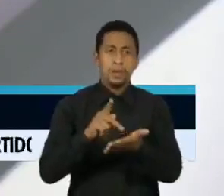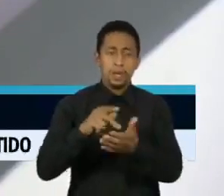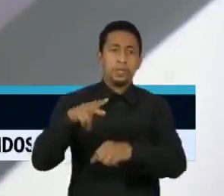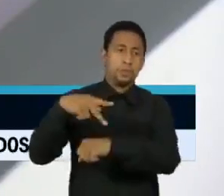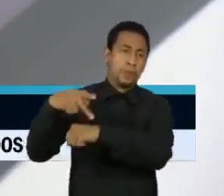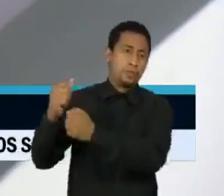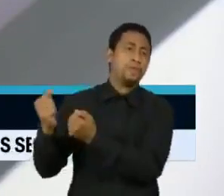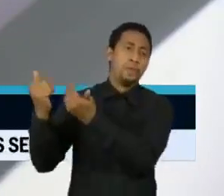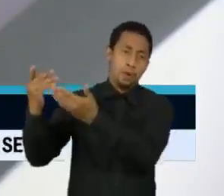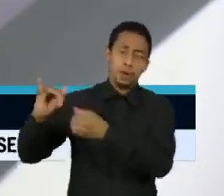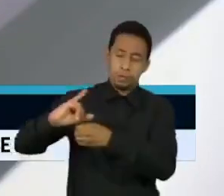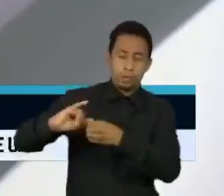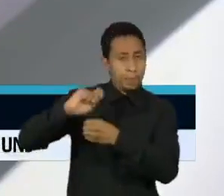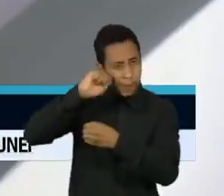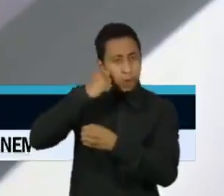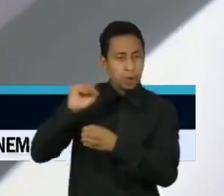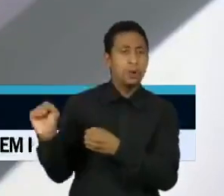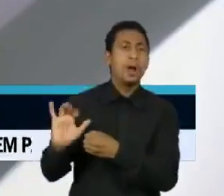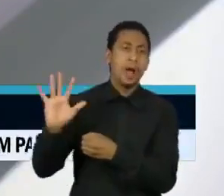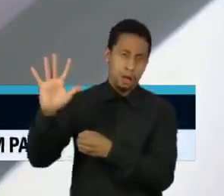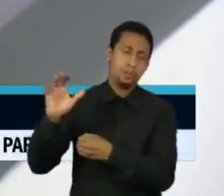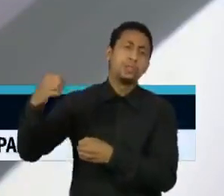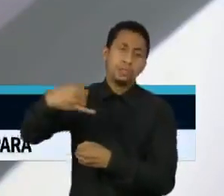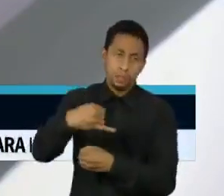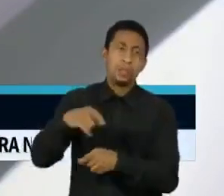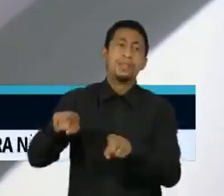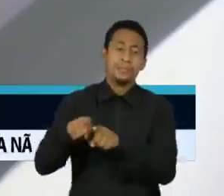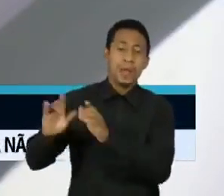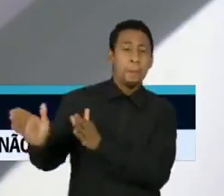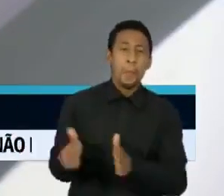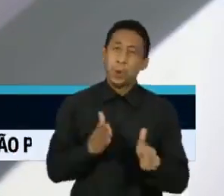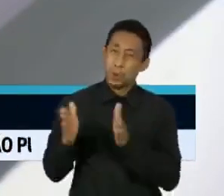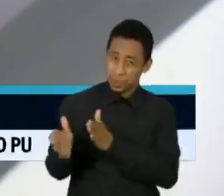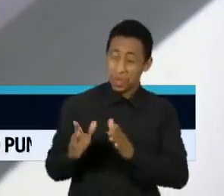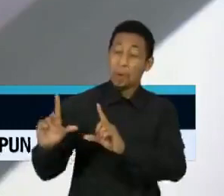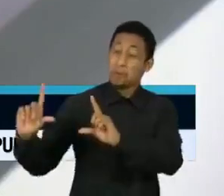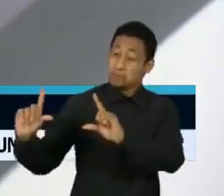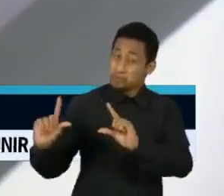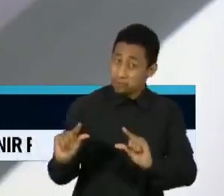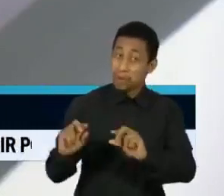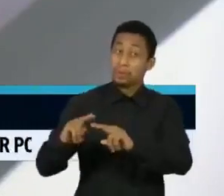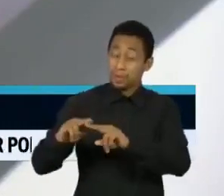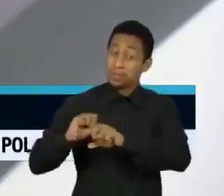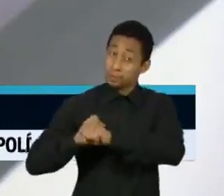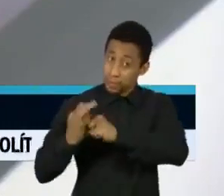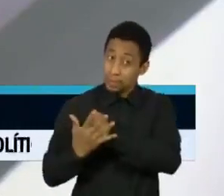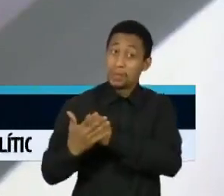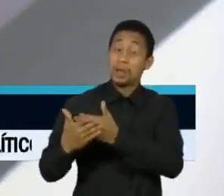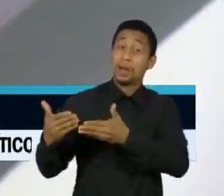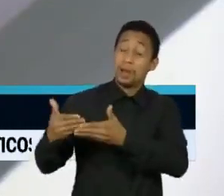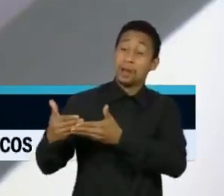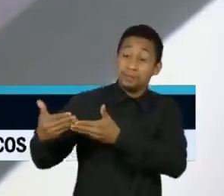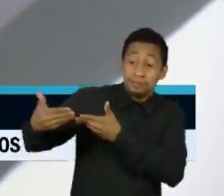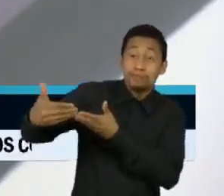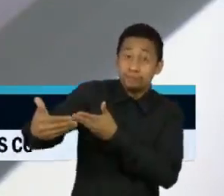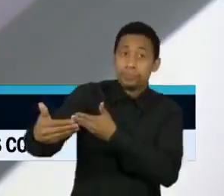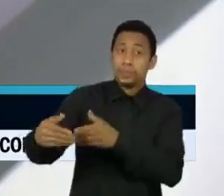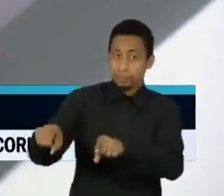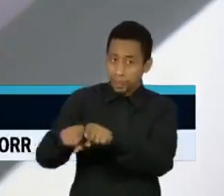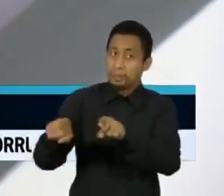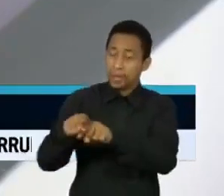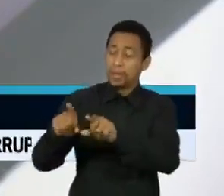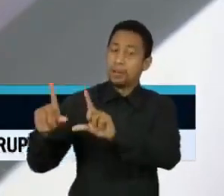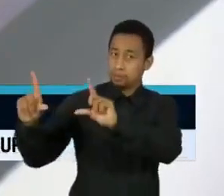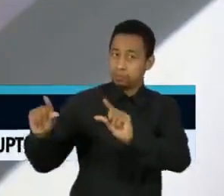do petróleo, você tem também gargalos nas cadeias de fornecimento pós-pandemia ou durante a pandemia de Covid. Mas existe